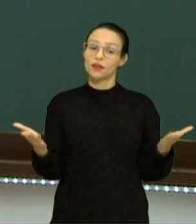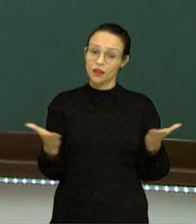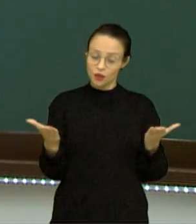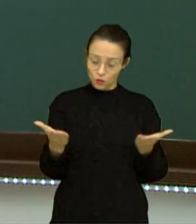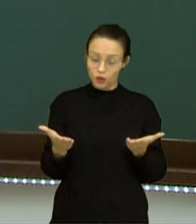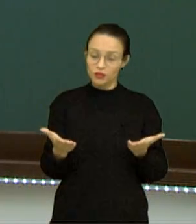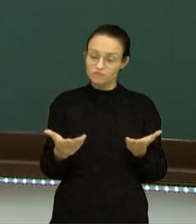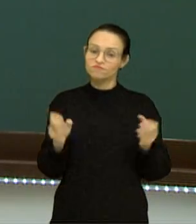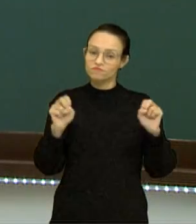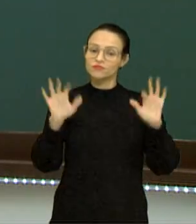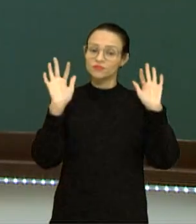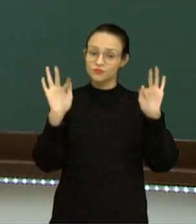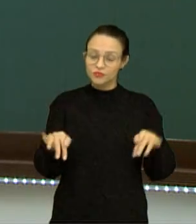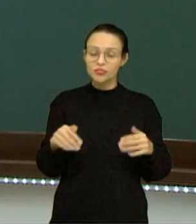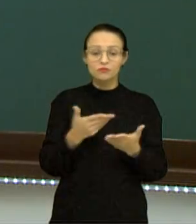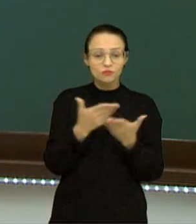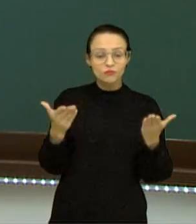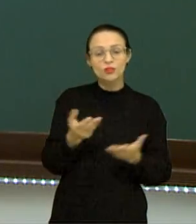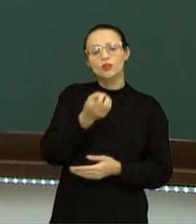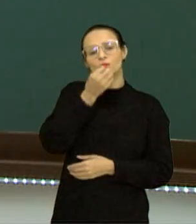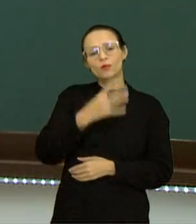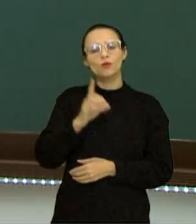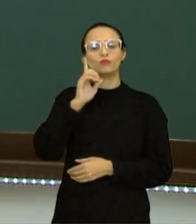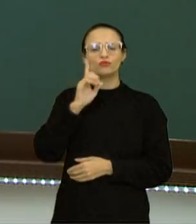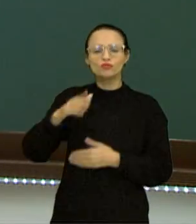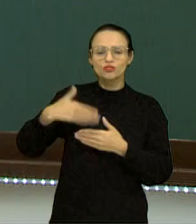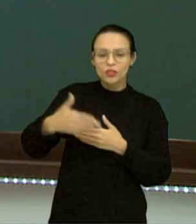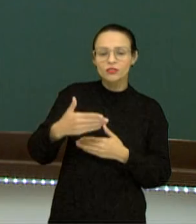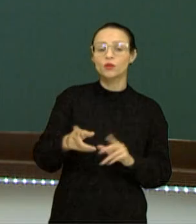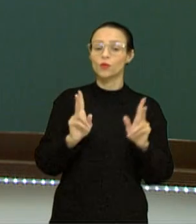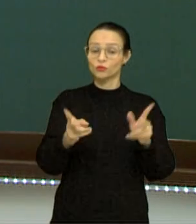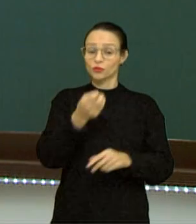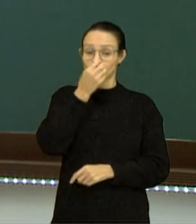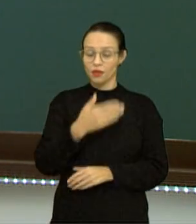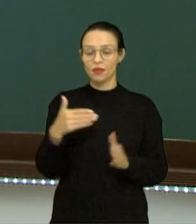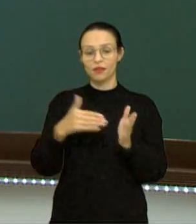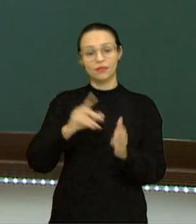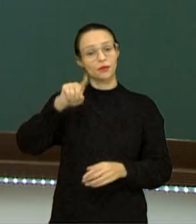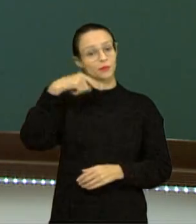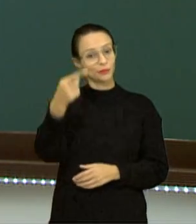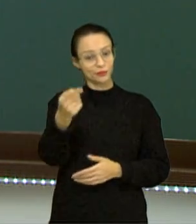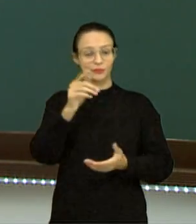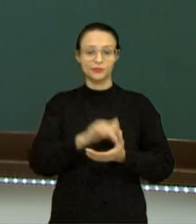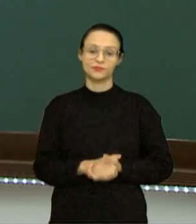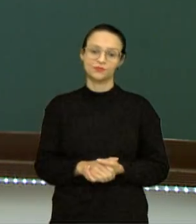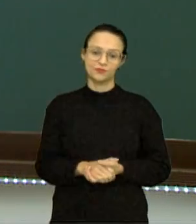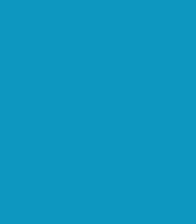estamos no fim. Desejo a você dias melhores, continue bem e até a próxima!